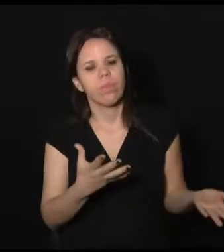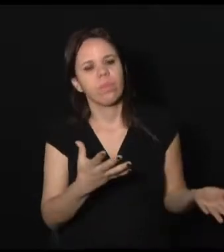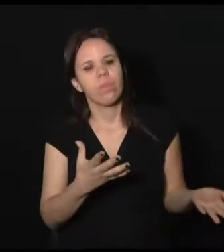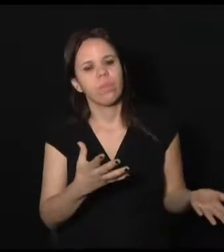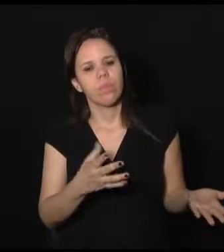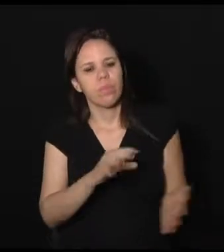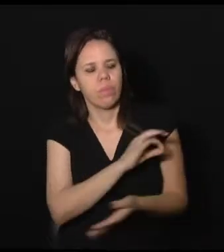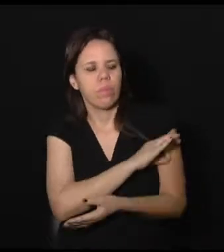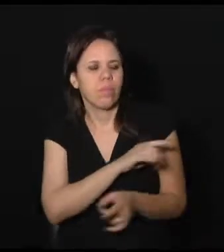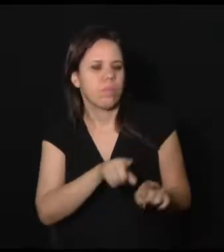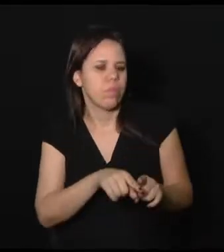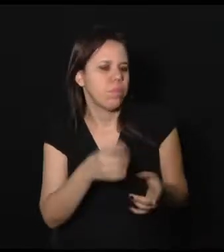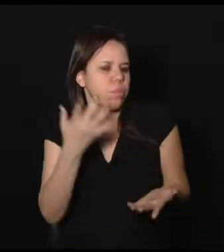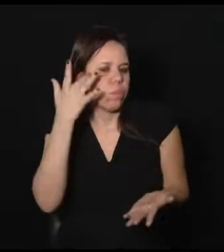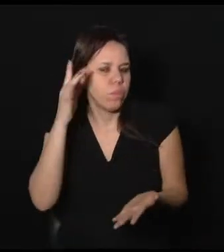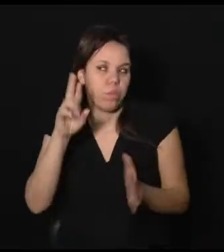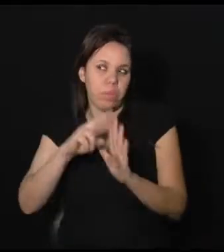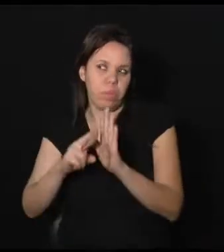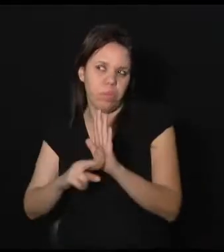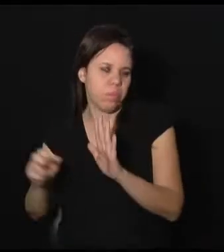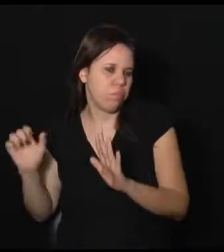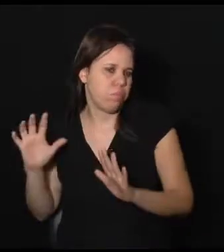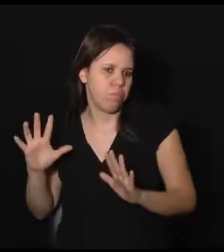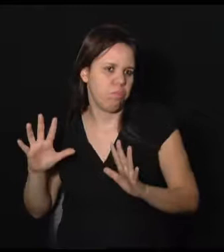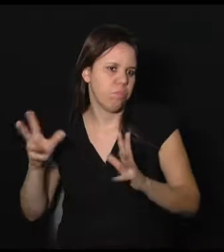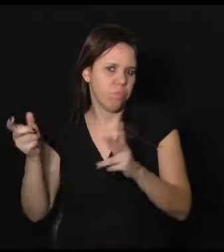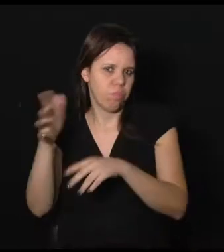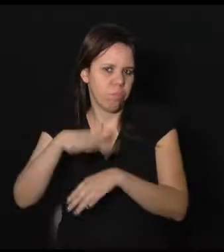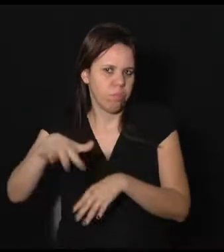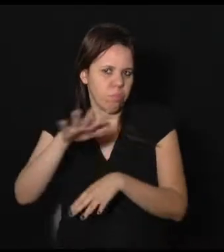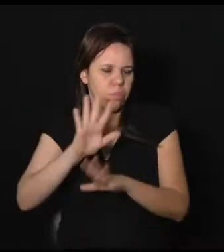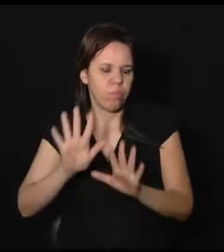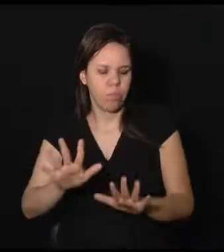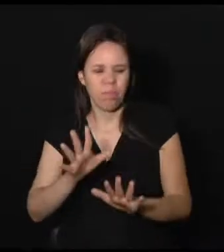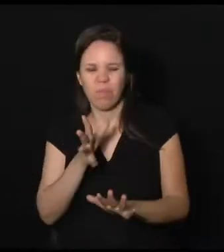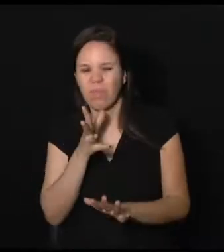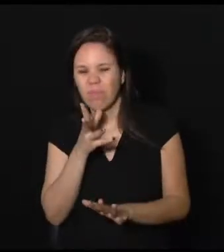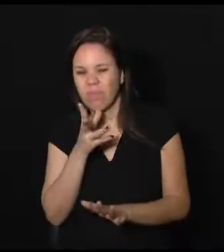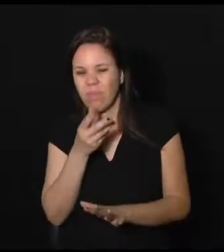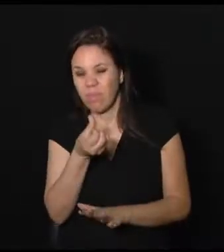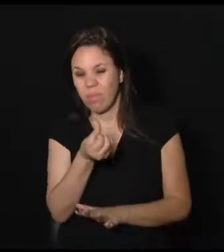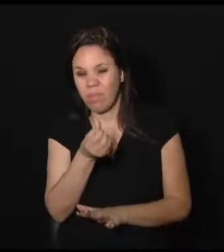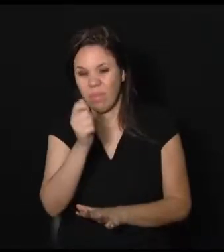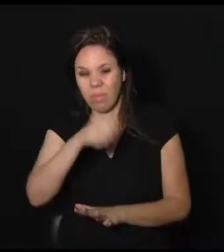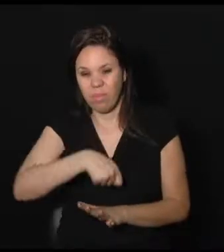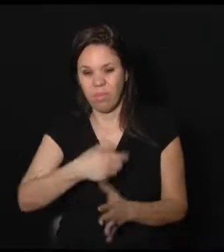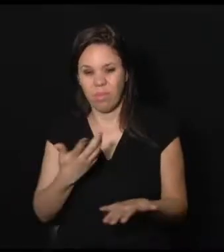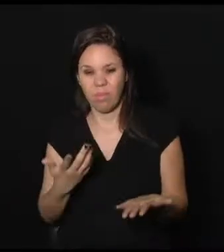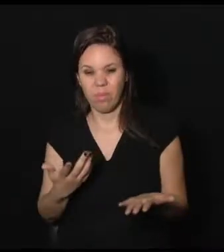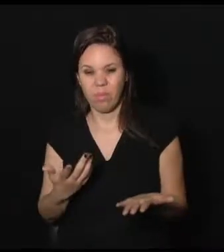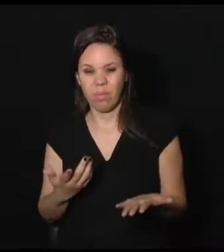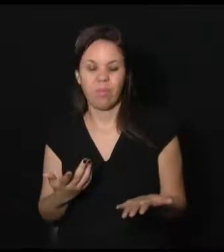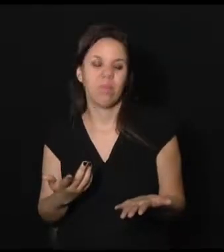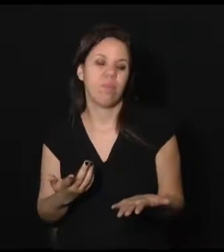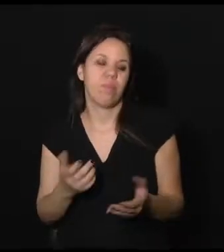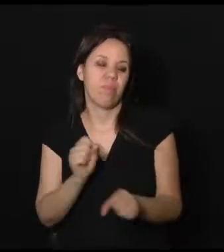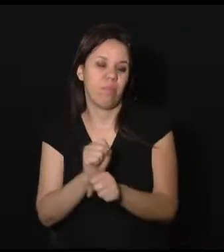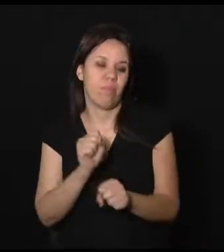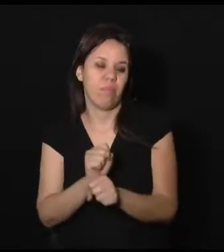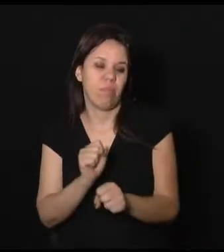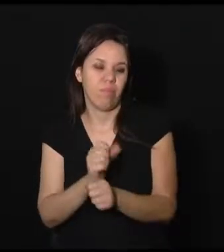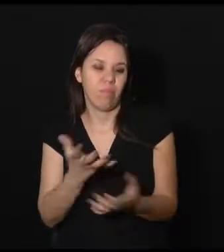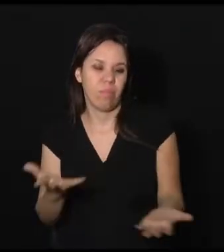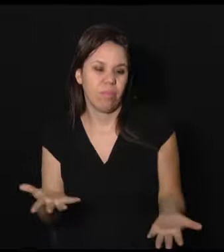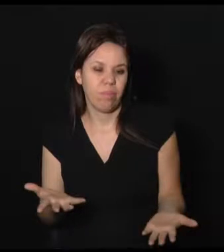situações específicas, não sei se é a regra geral, mas que demorou, em caso, 6 meses para a emissão de um alvará de funcionamento. Então, você imagina uma